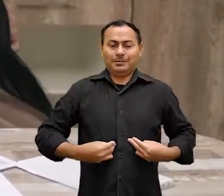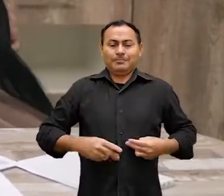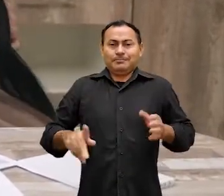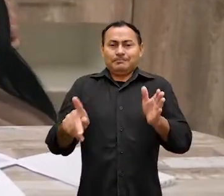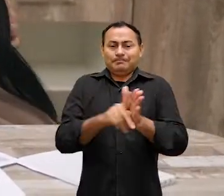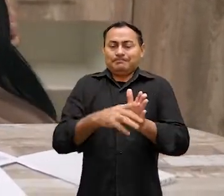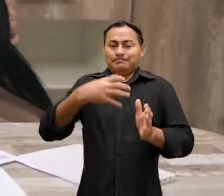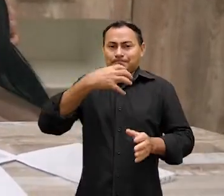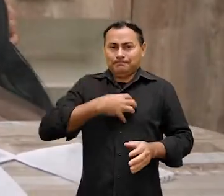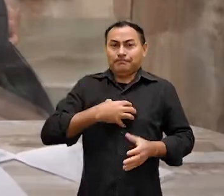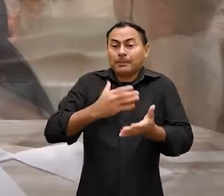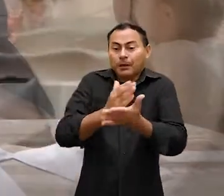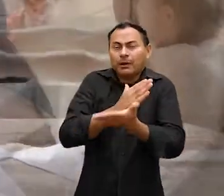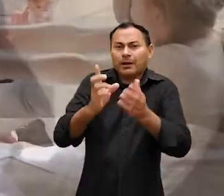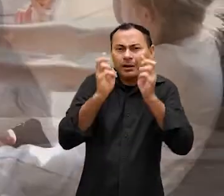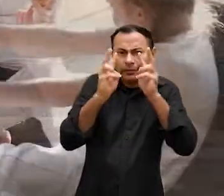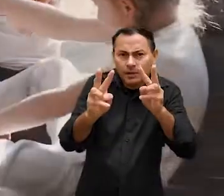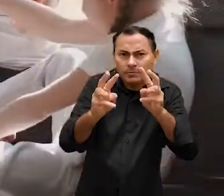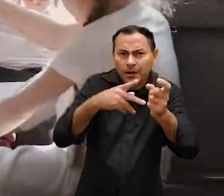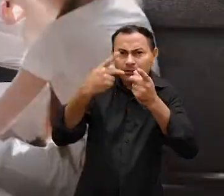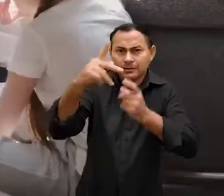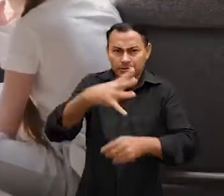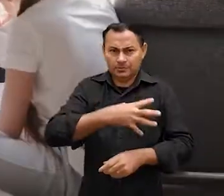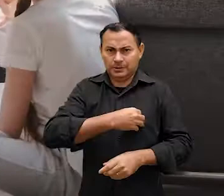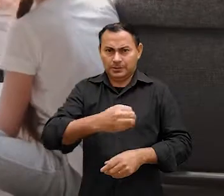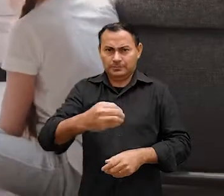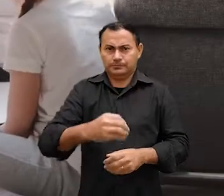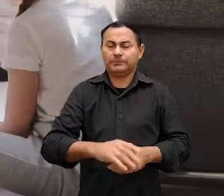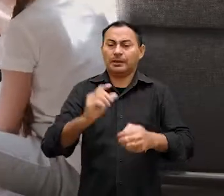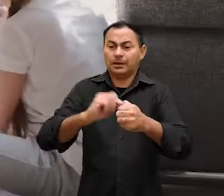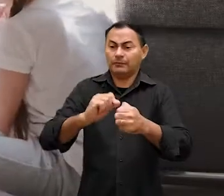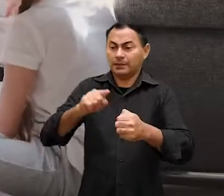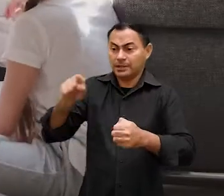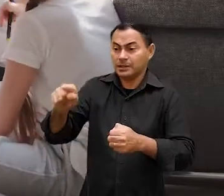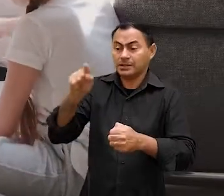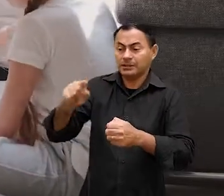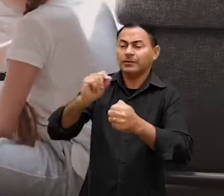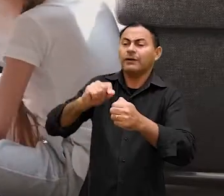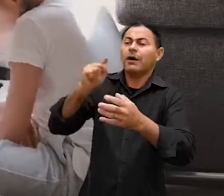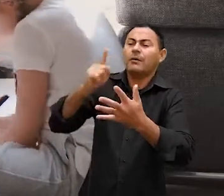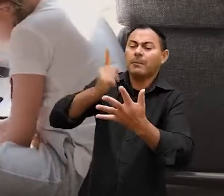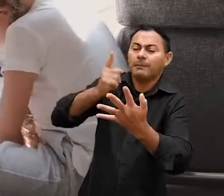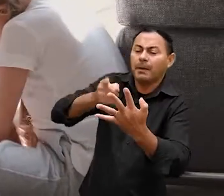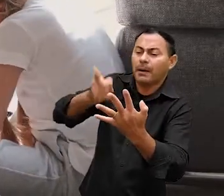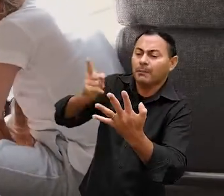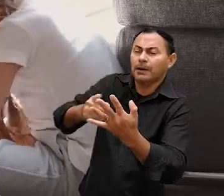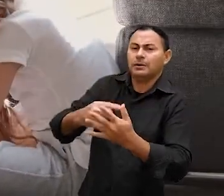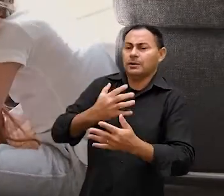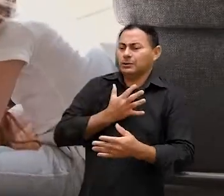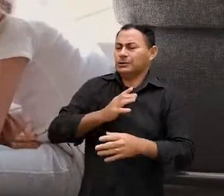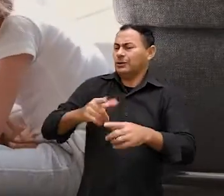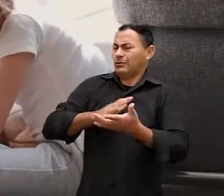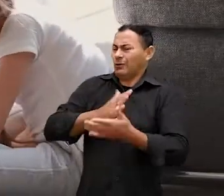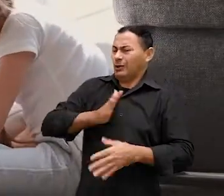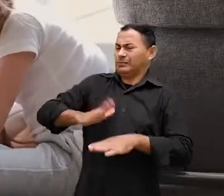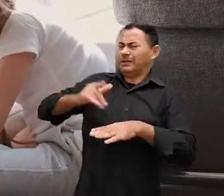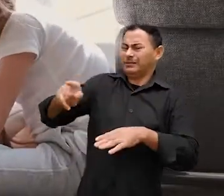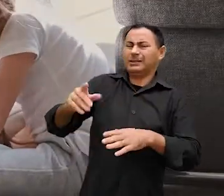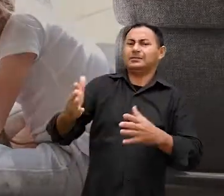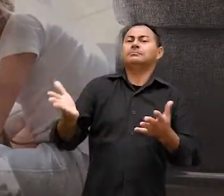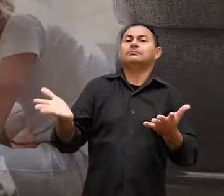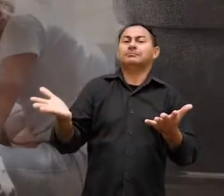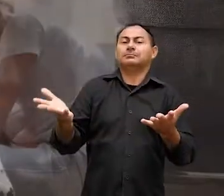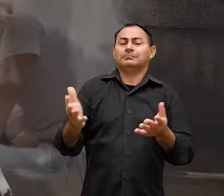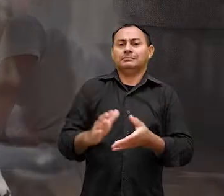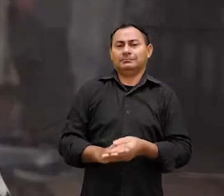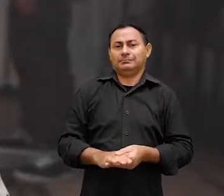condicional. Alguma vez você já disse para os seus filhos, faça isso, senão eu não gosto mais de você, hein? Uma